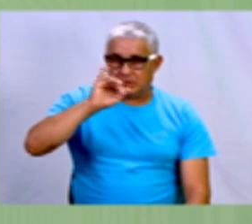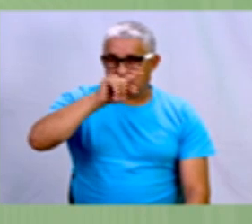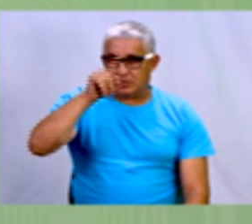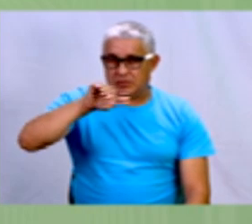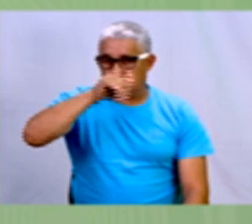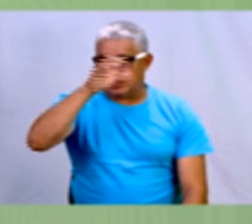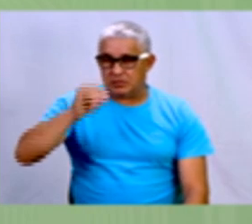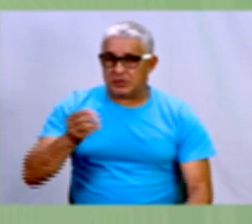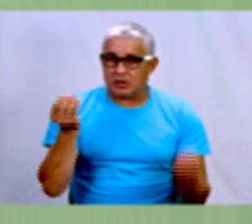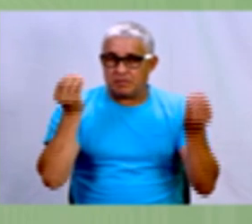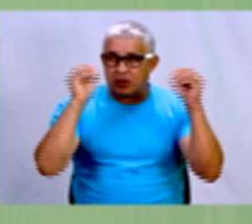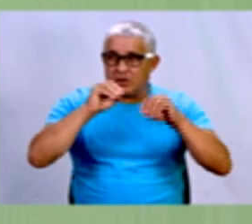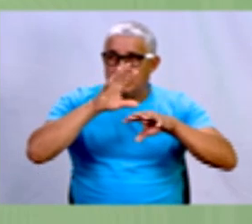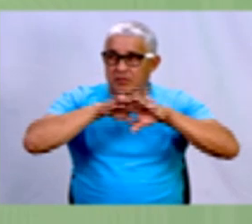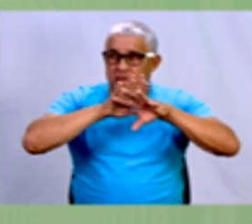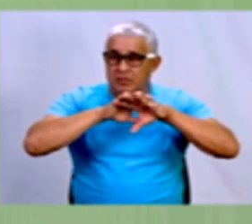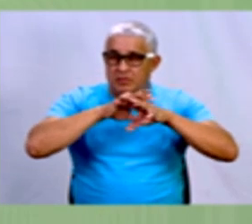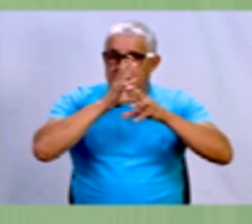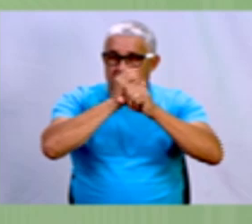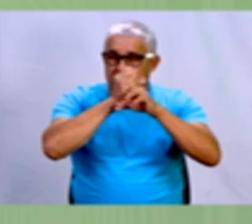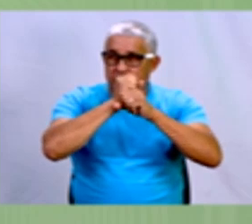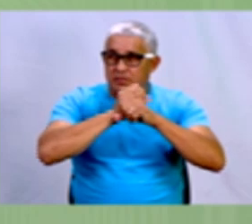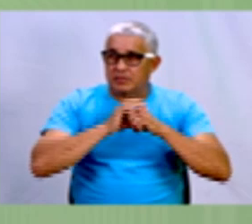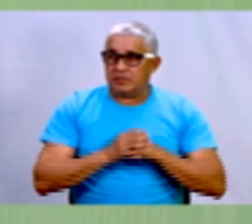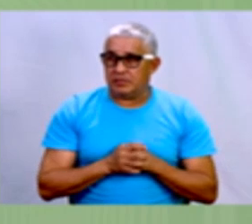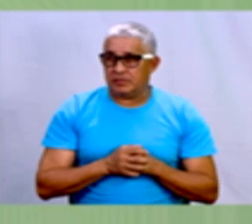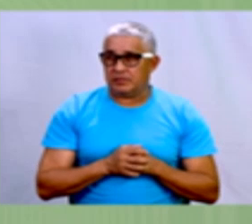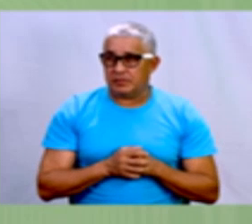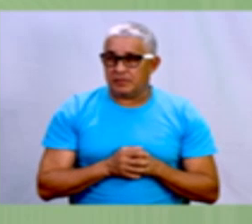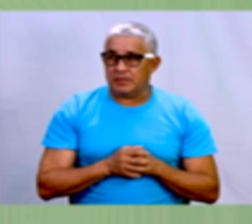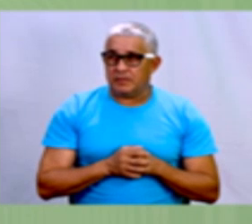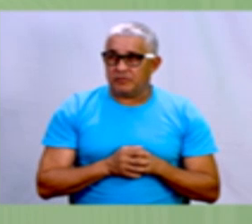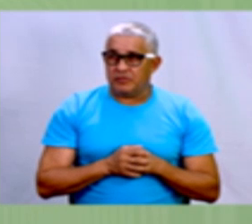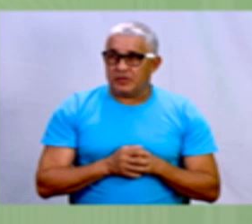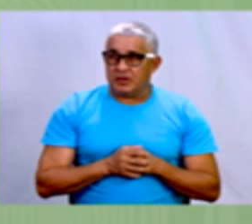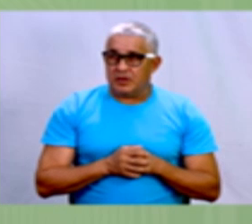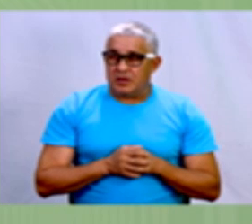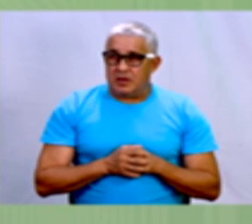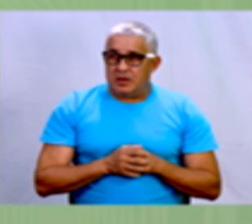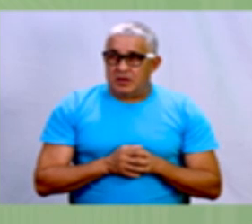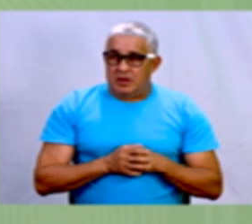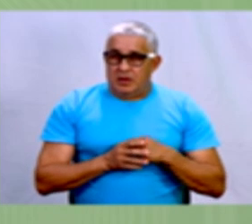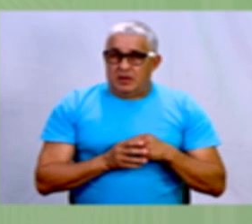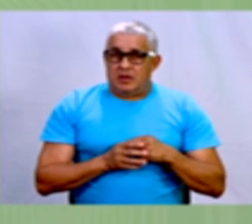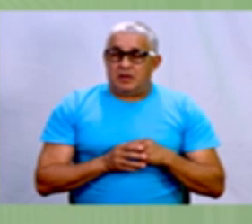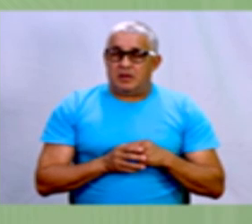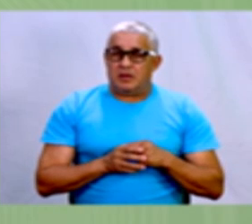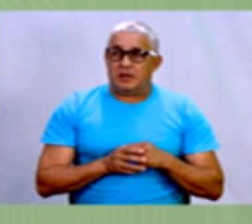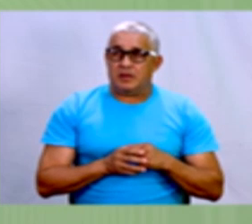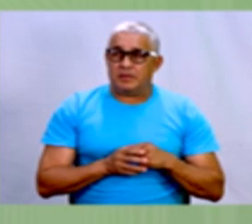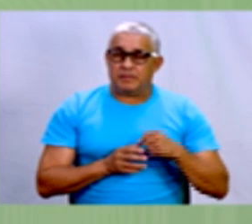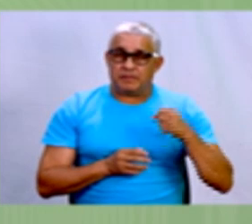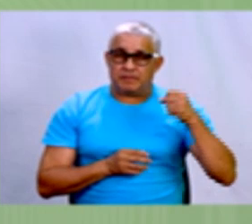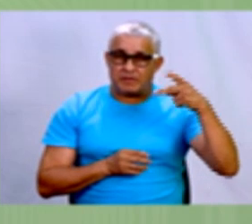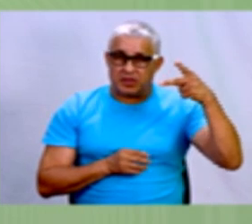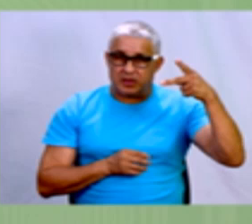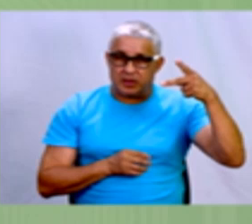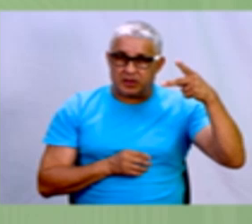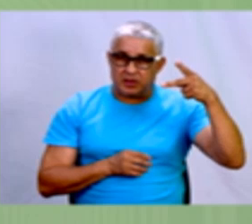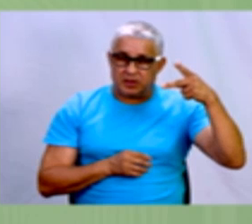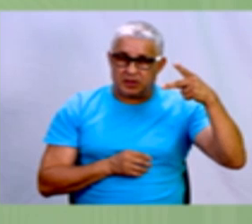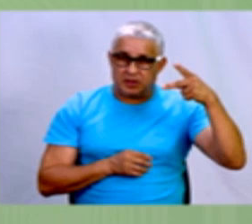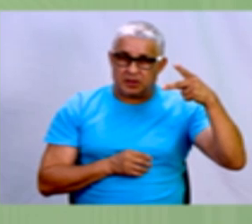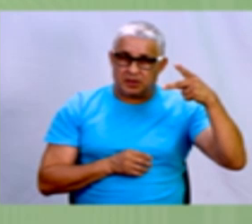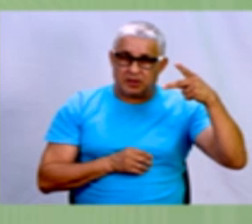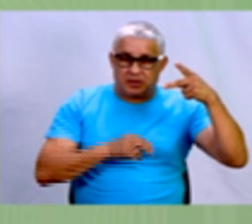vamos colocar naquela fórmula que eu mostrei para vocês. Ó, aqui a gente tem o período, o número de períodos. Aqui eu estou querendo saber